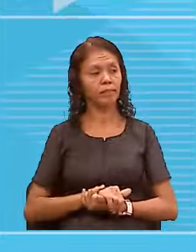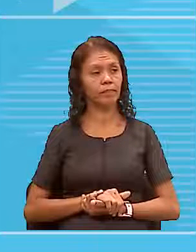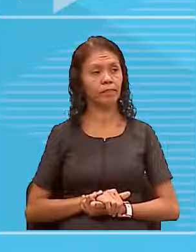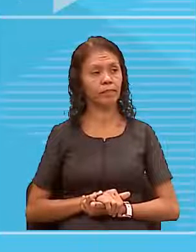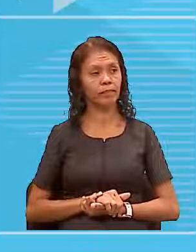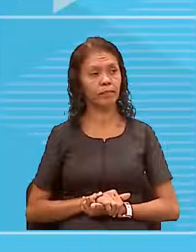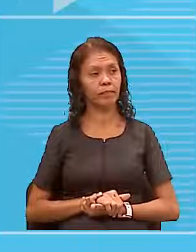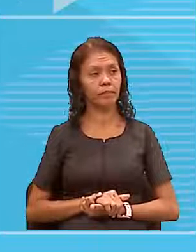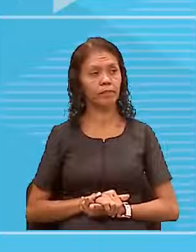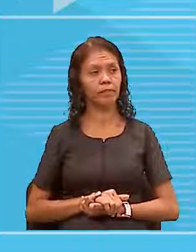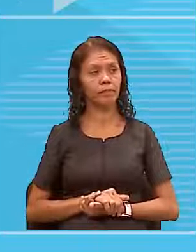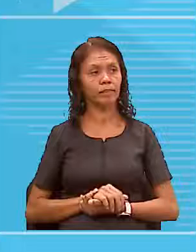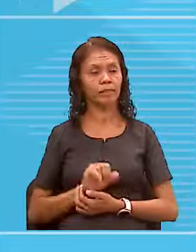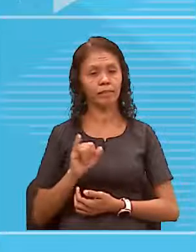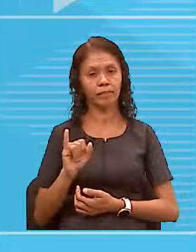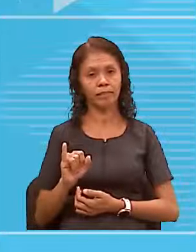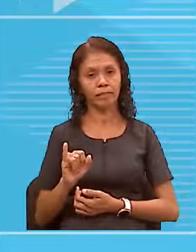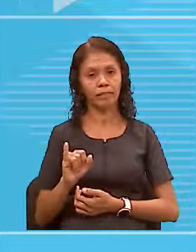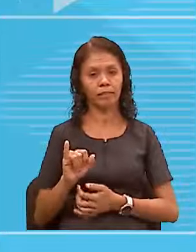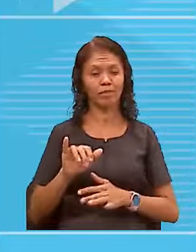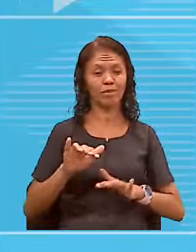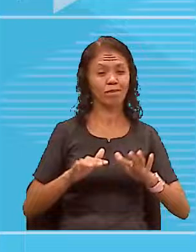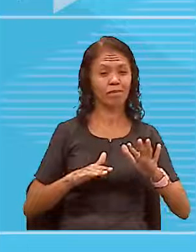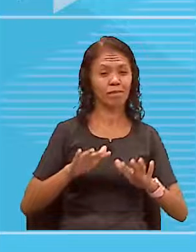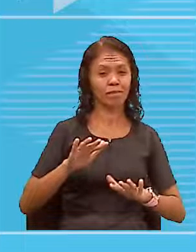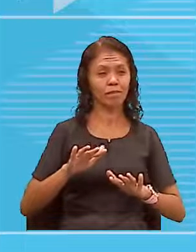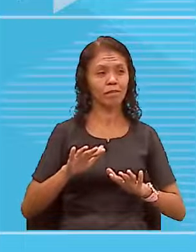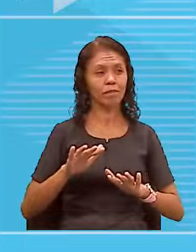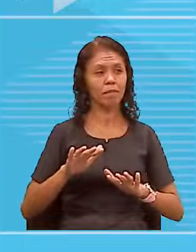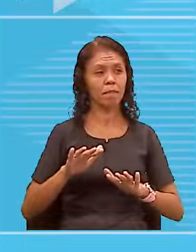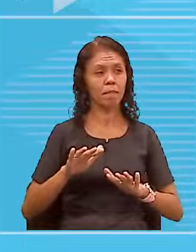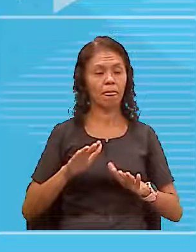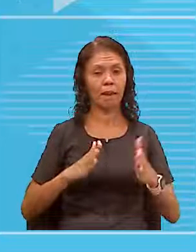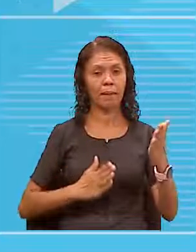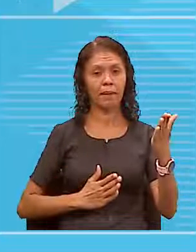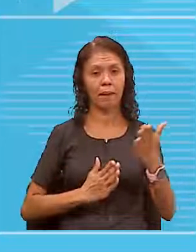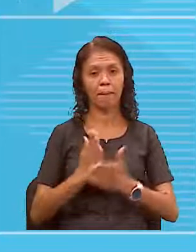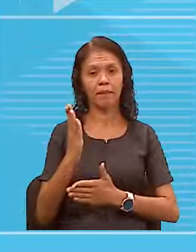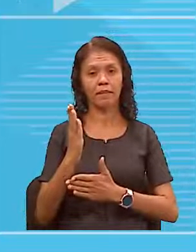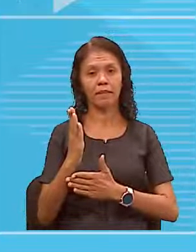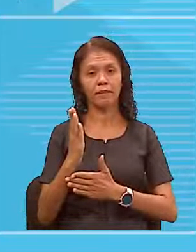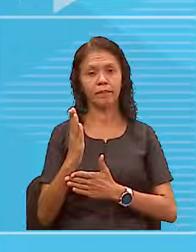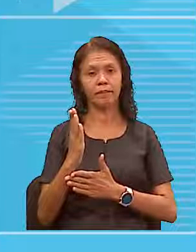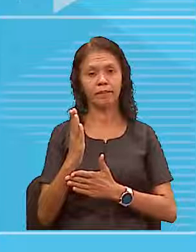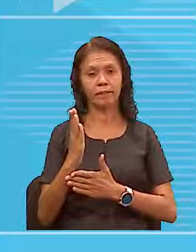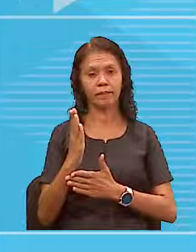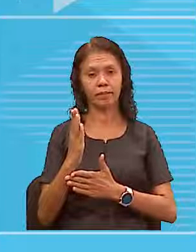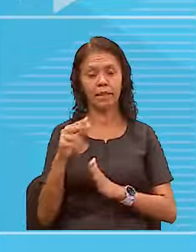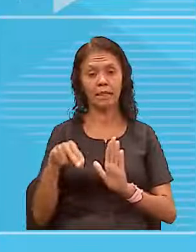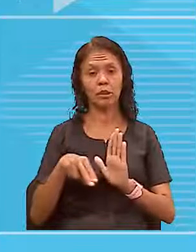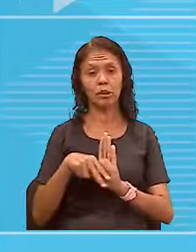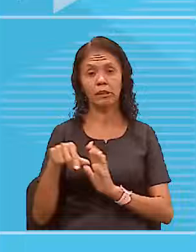Se, qual é a média para que eu possa passar na prova? É 7.